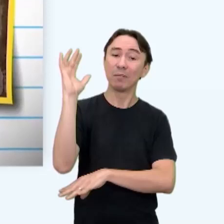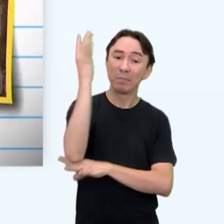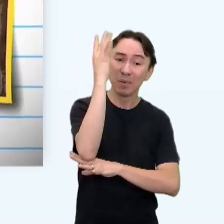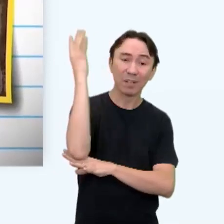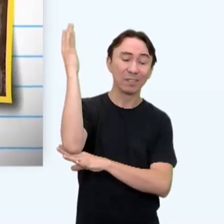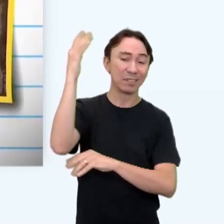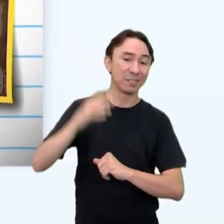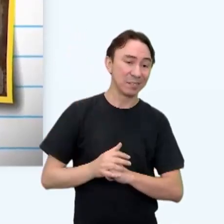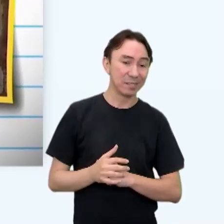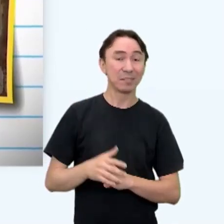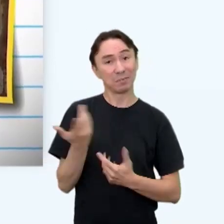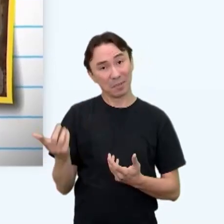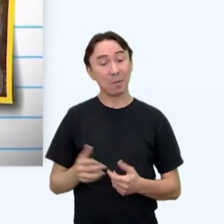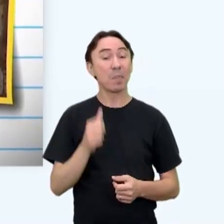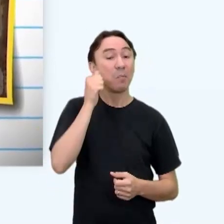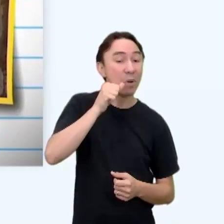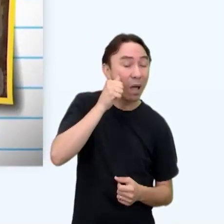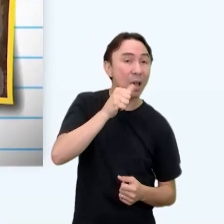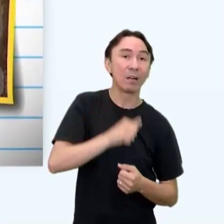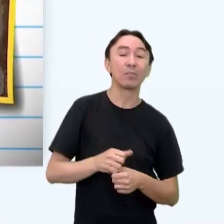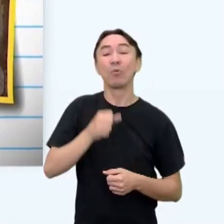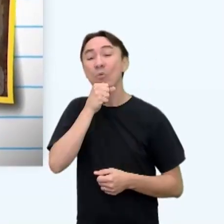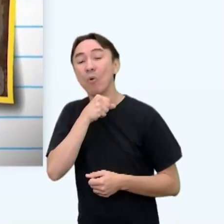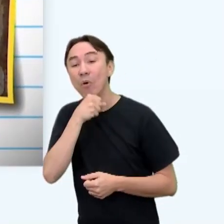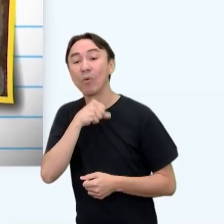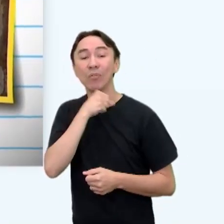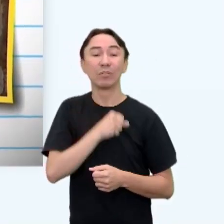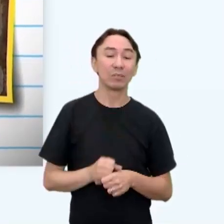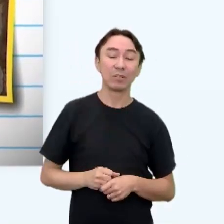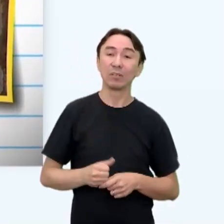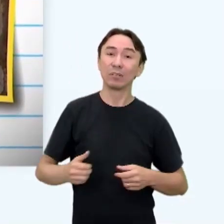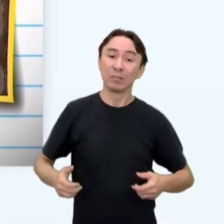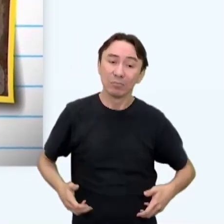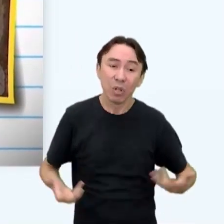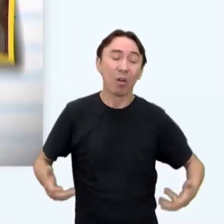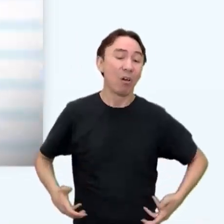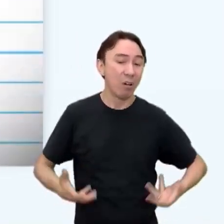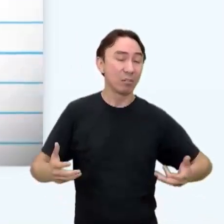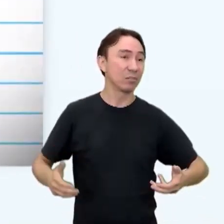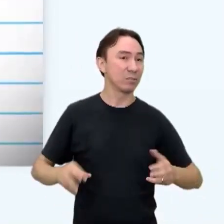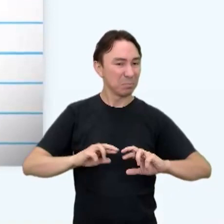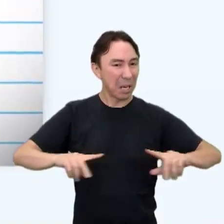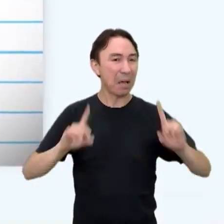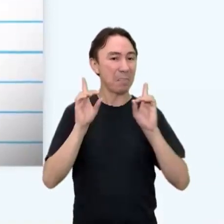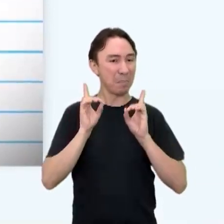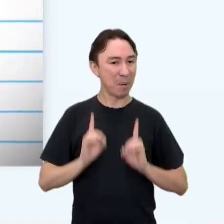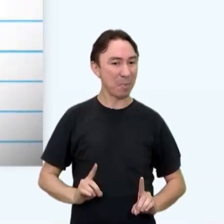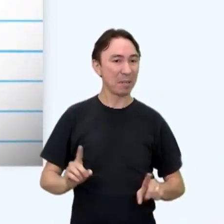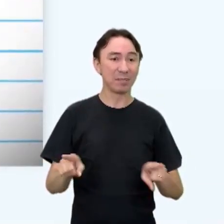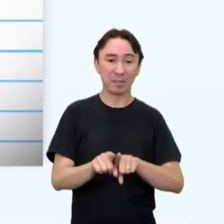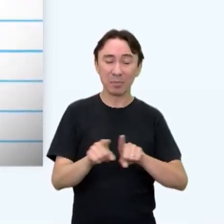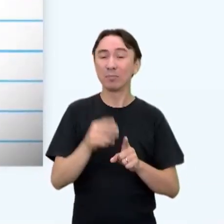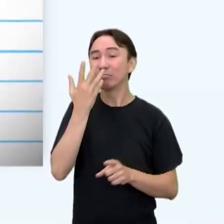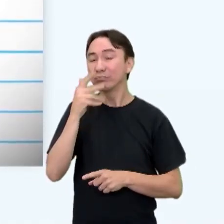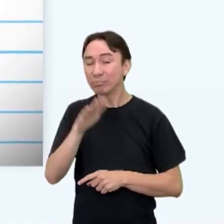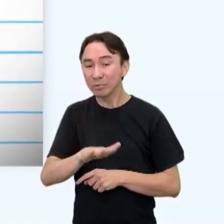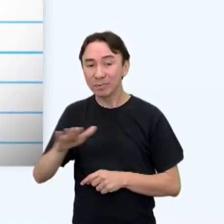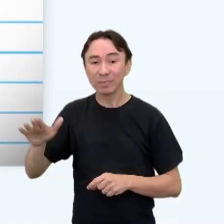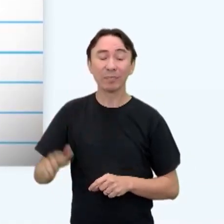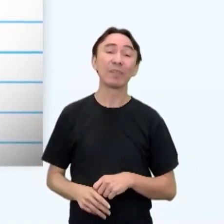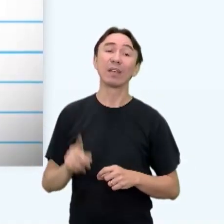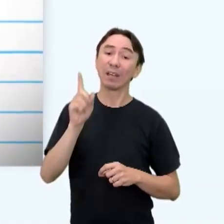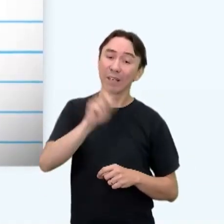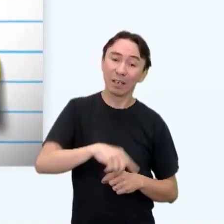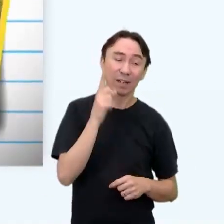idosas e pessoas com deficiência. Também é preciso ampliar os investimentos públicos e privados na preservação do patrimônio natural e cultural